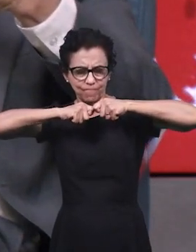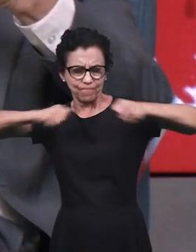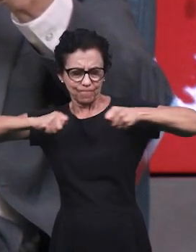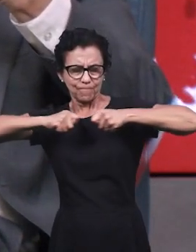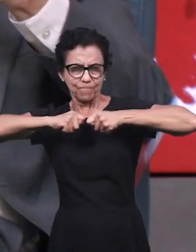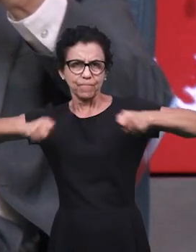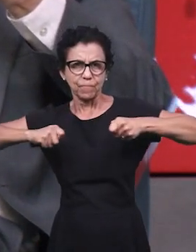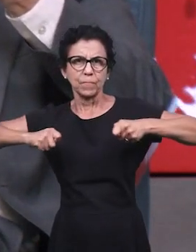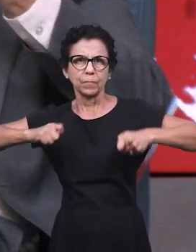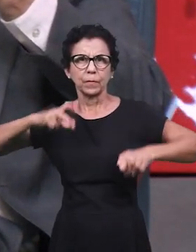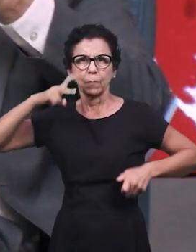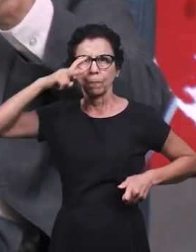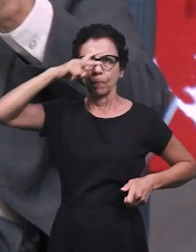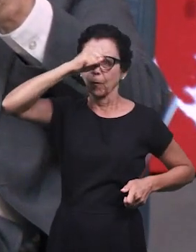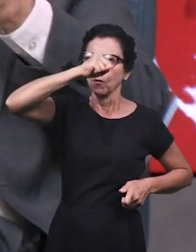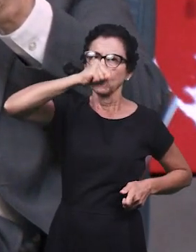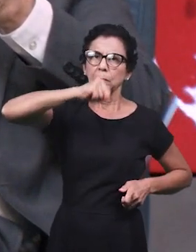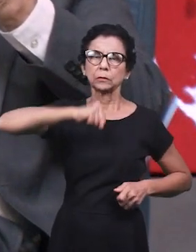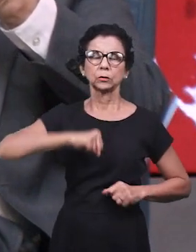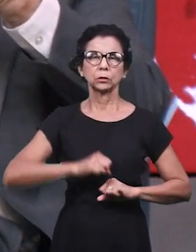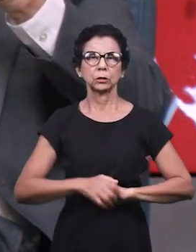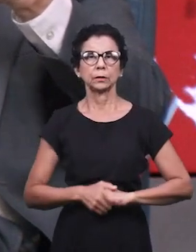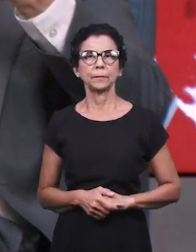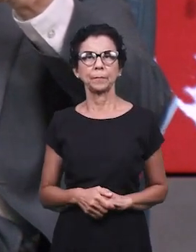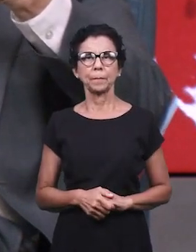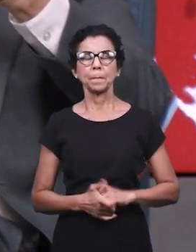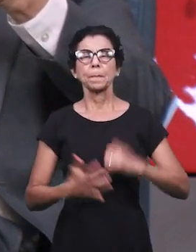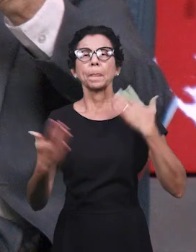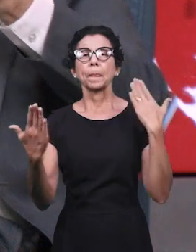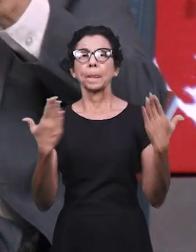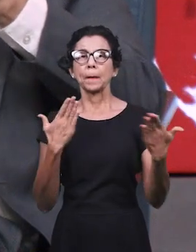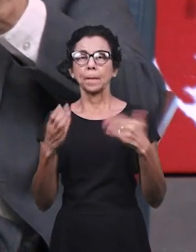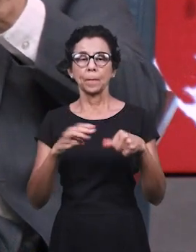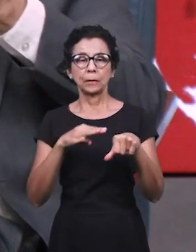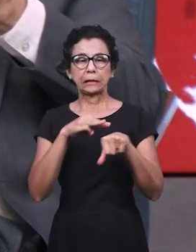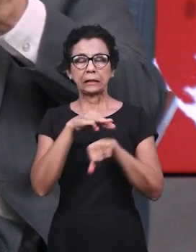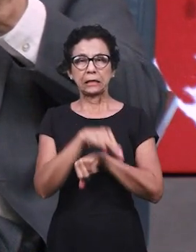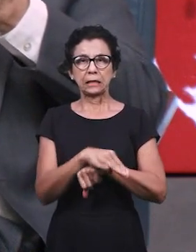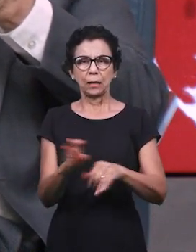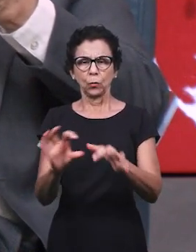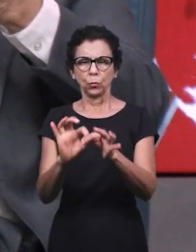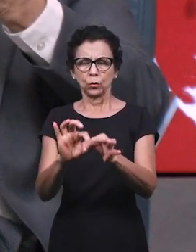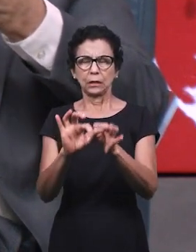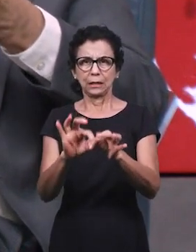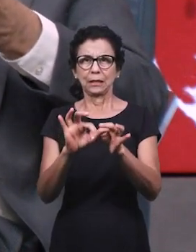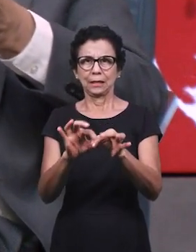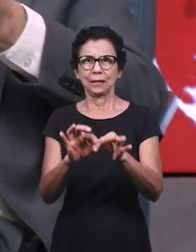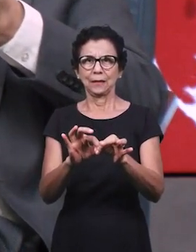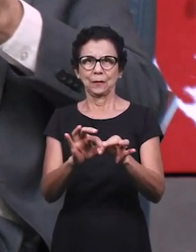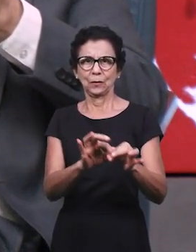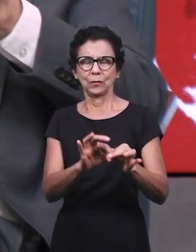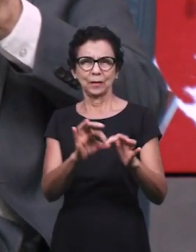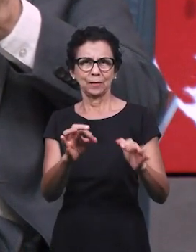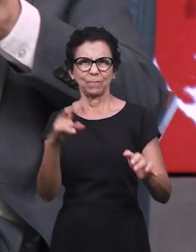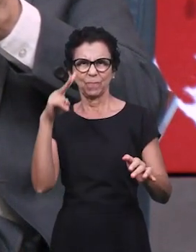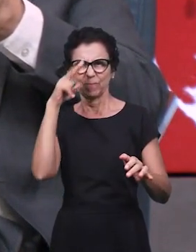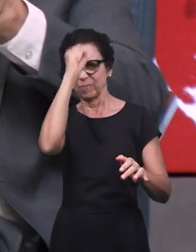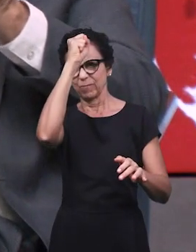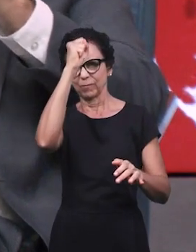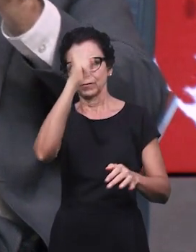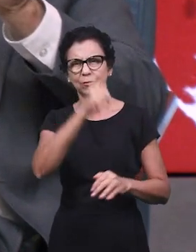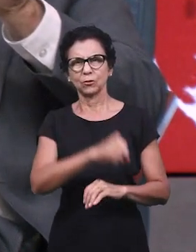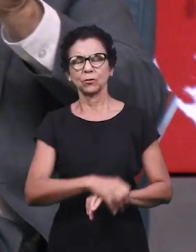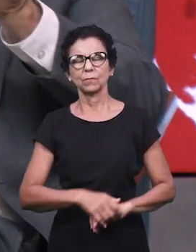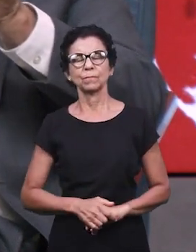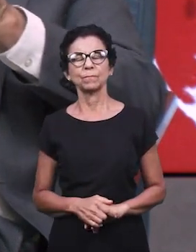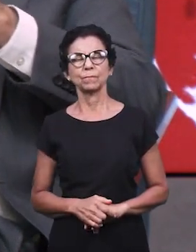uma ligação forte. É uma coisa forte. Por quê? Porque há um trabalho para ser executado.